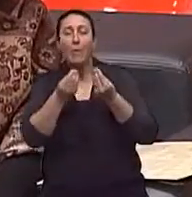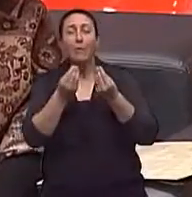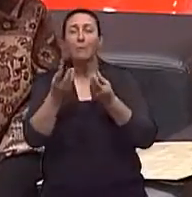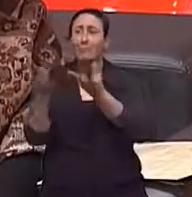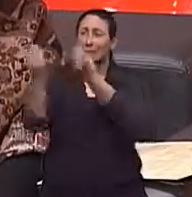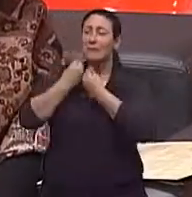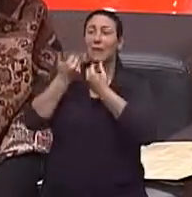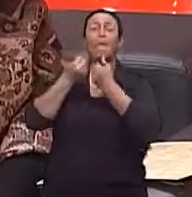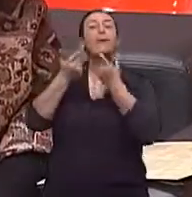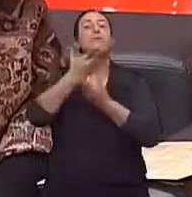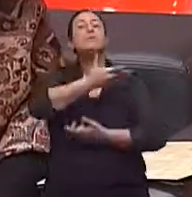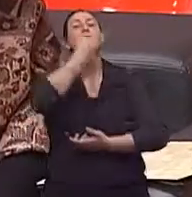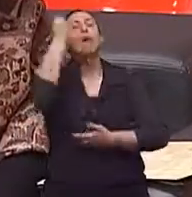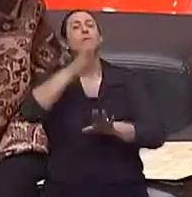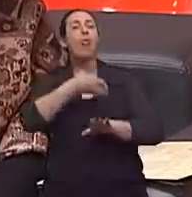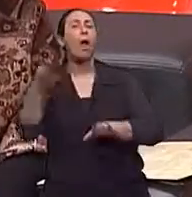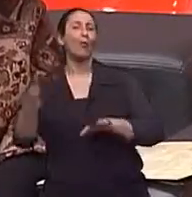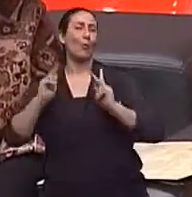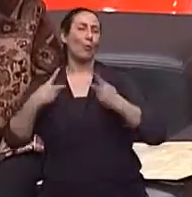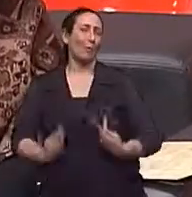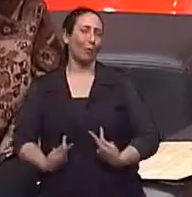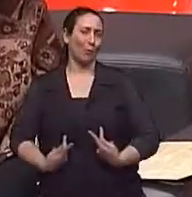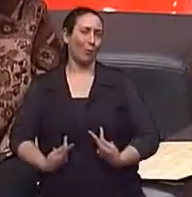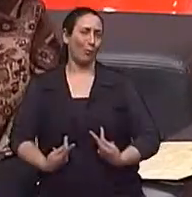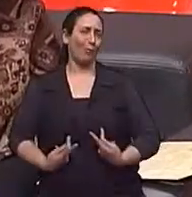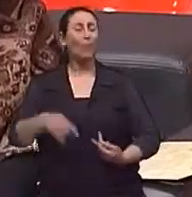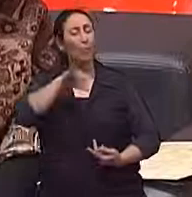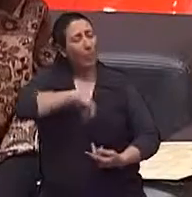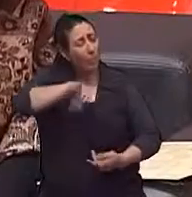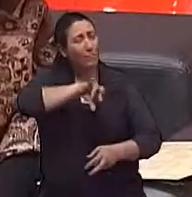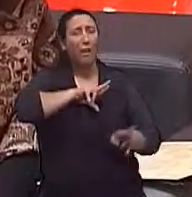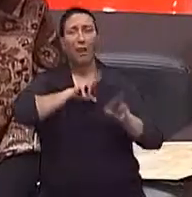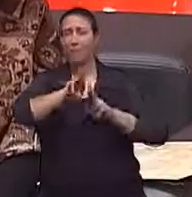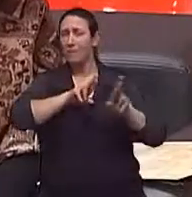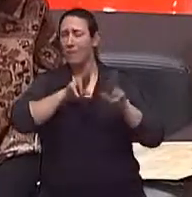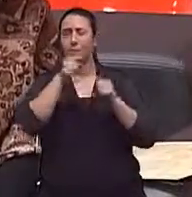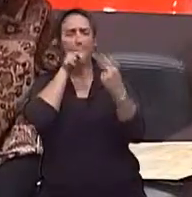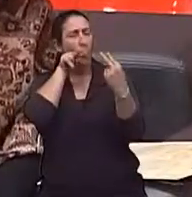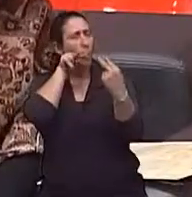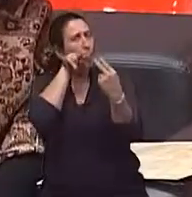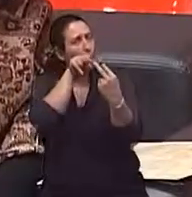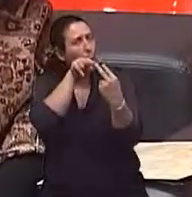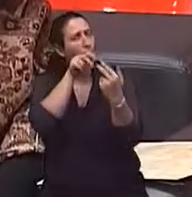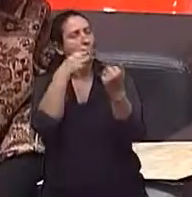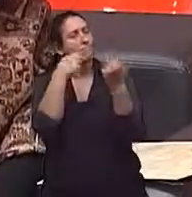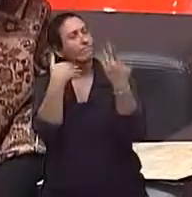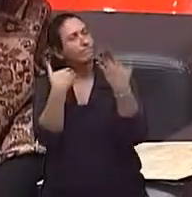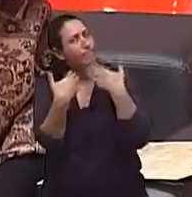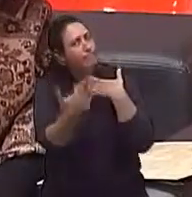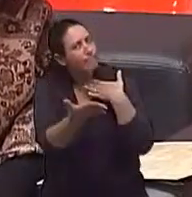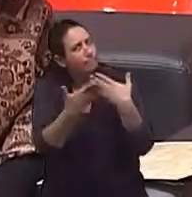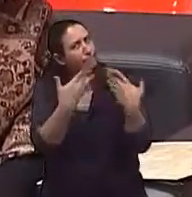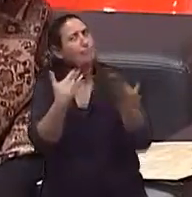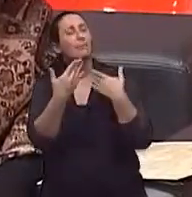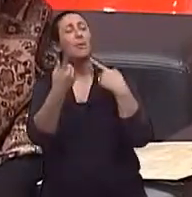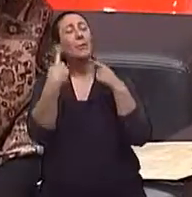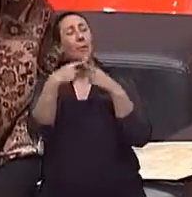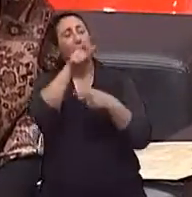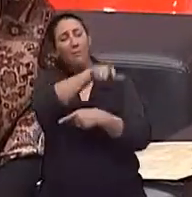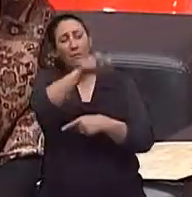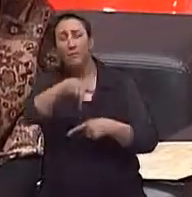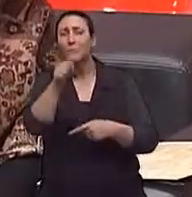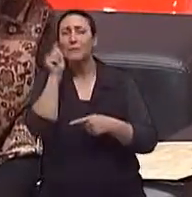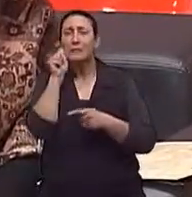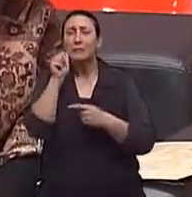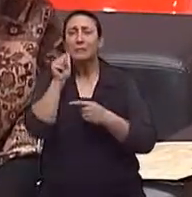e a gente esquece um pouco da humanização nas relações então precisa do Olho no Olho precisa entender que essas mulheres estão